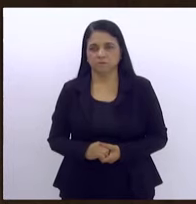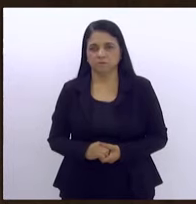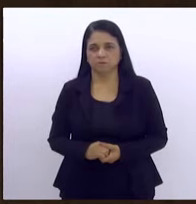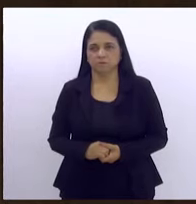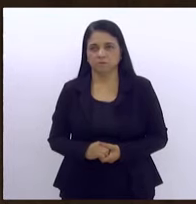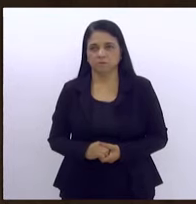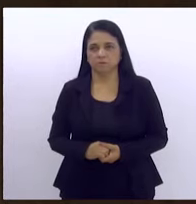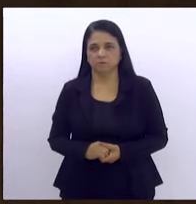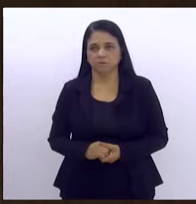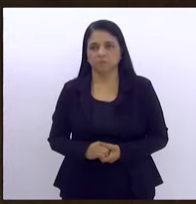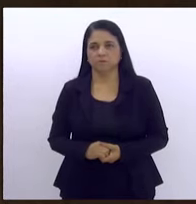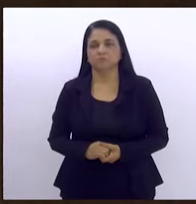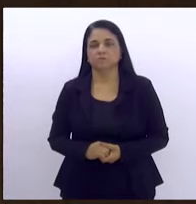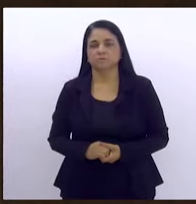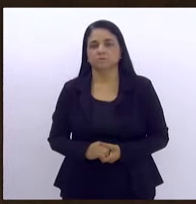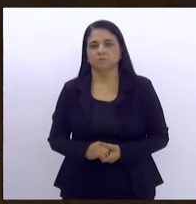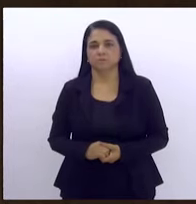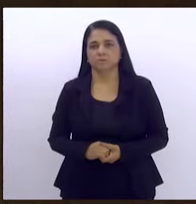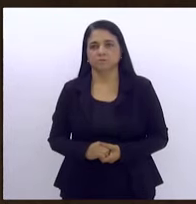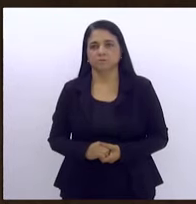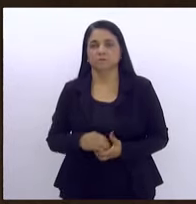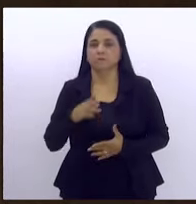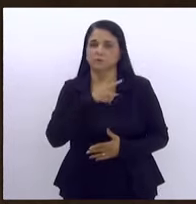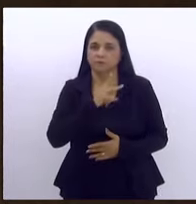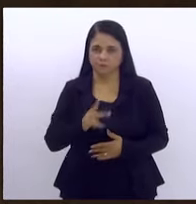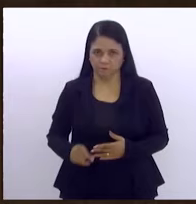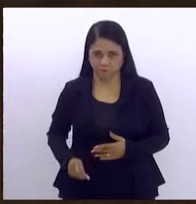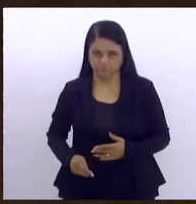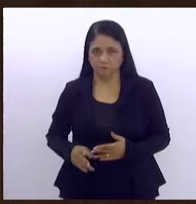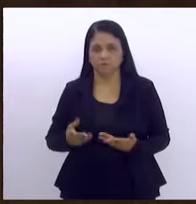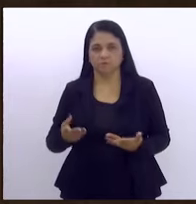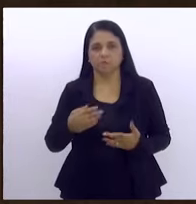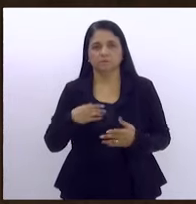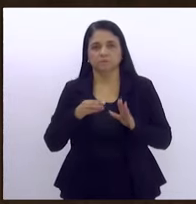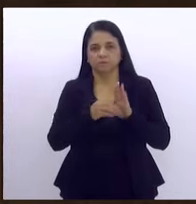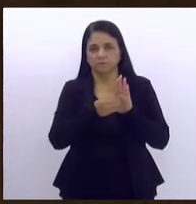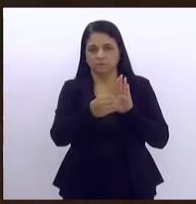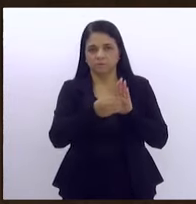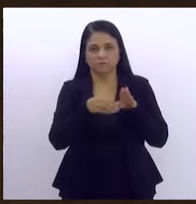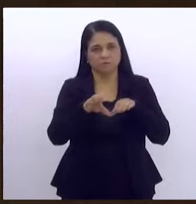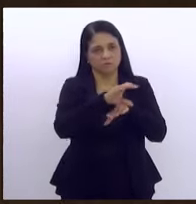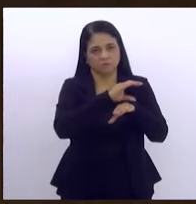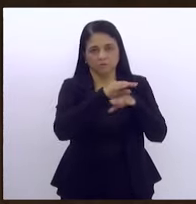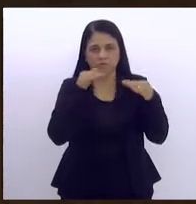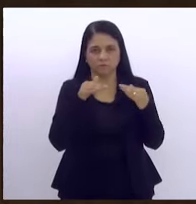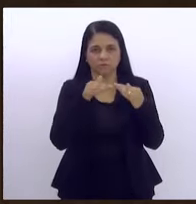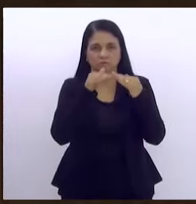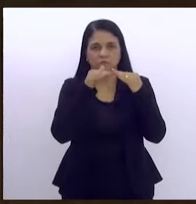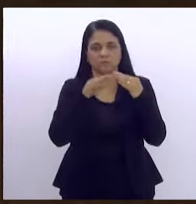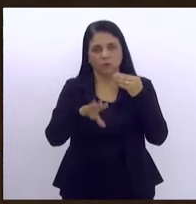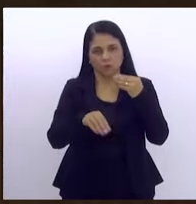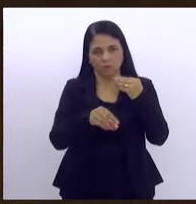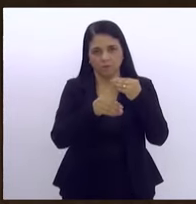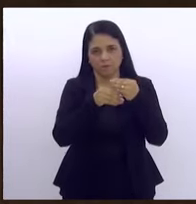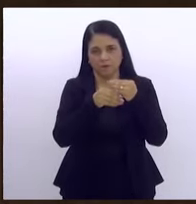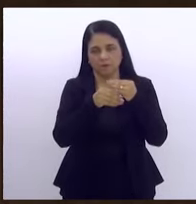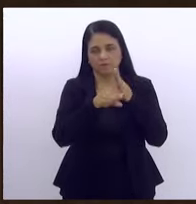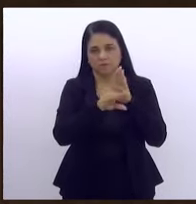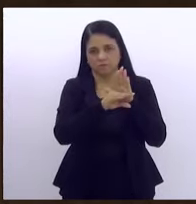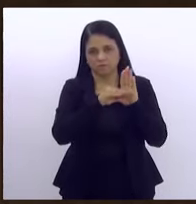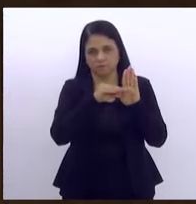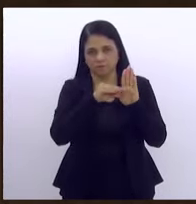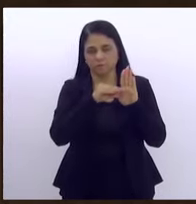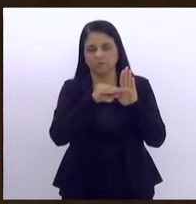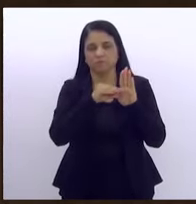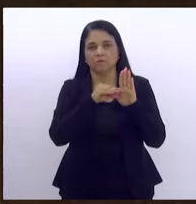Perdão. Vai. Senhor presidente, o parecer é pela constitucionalidade, com emendas, dentro,